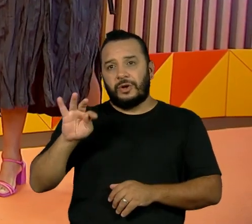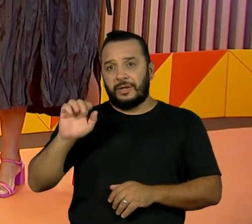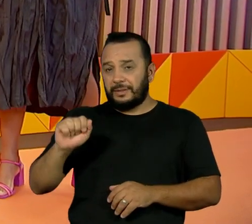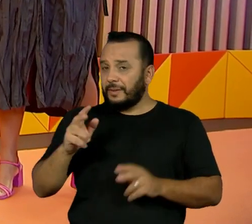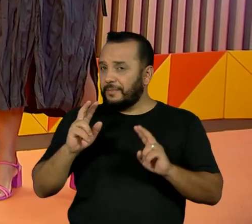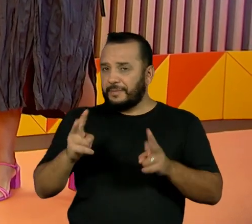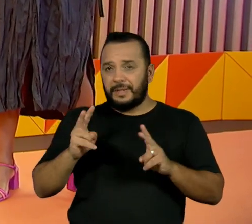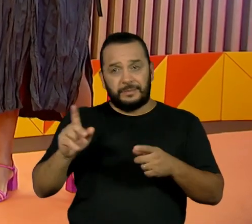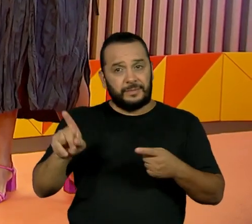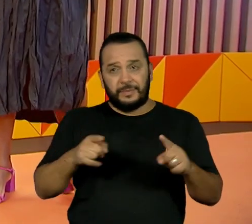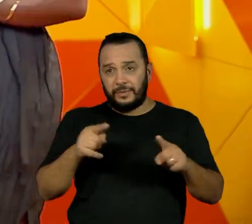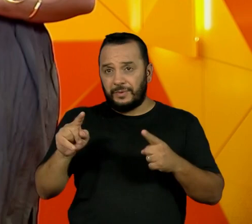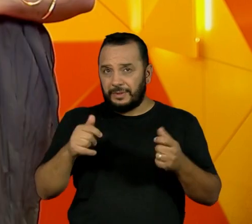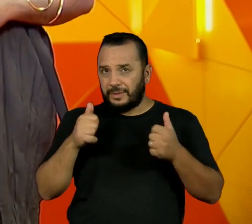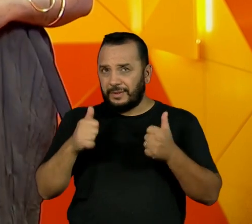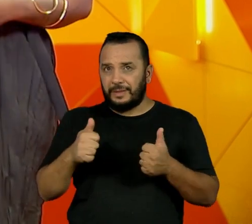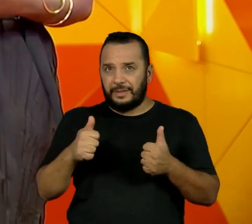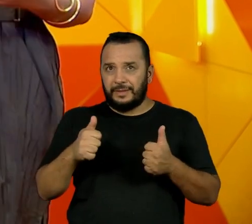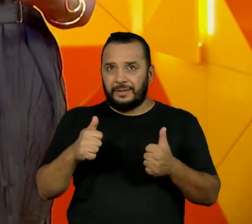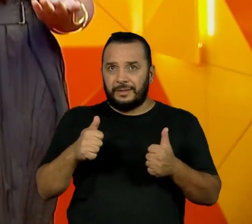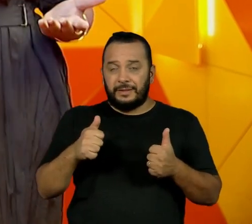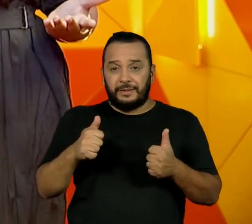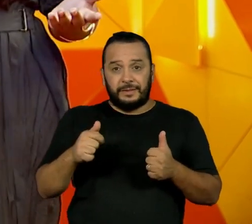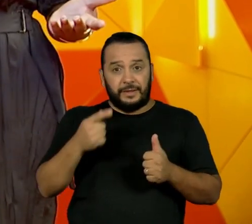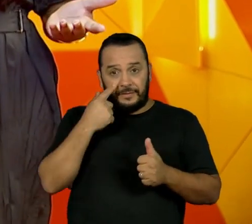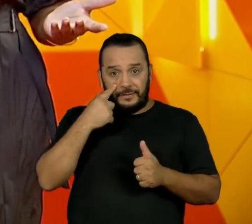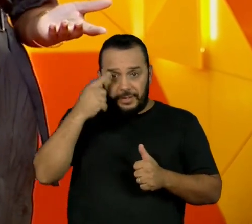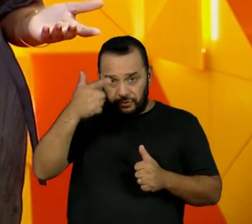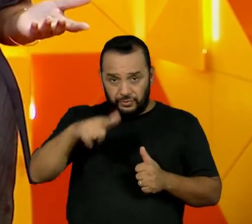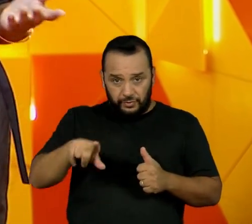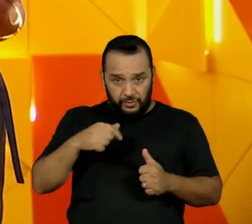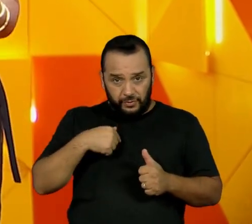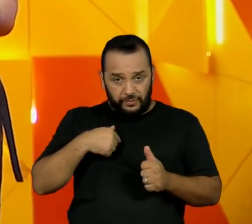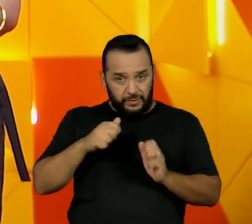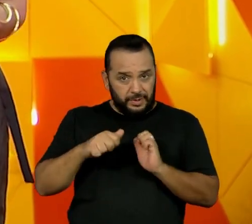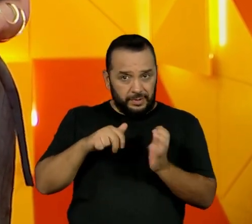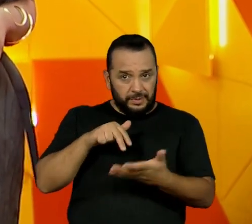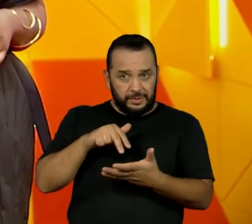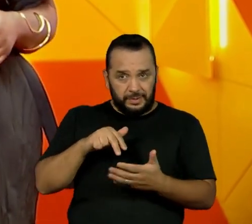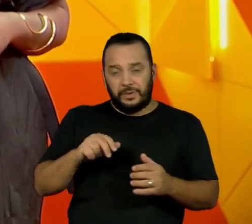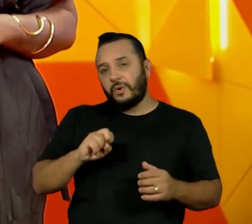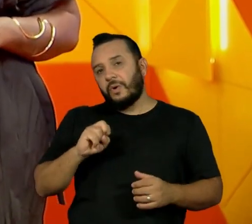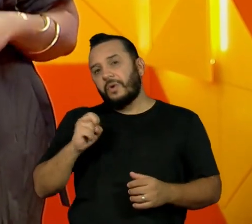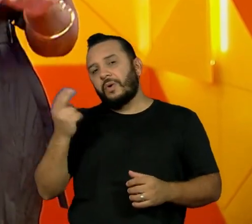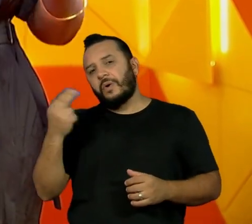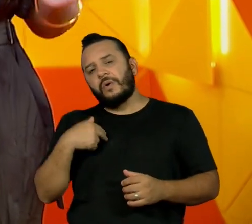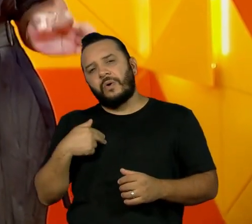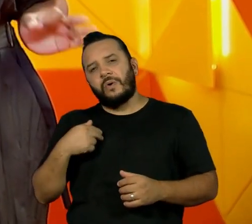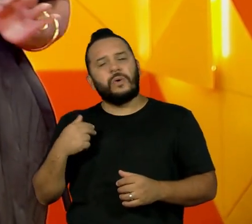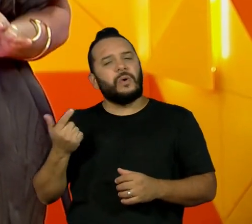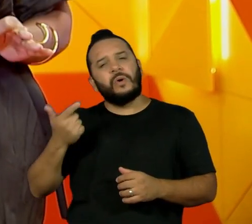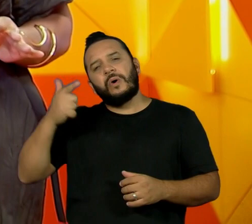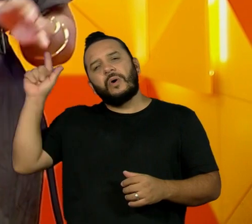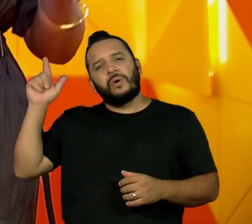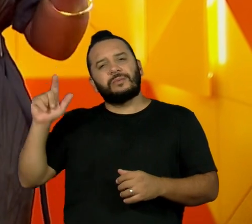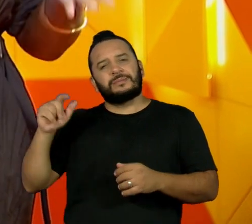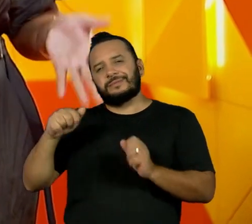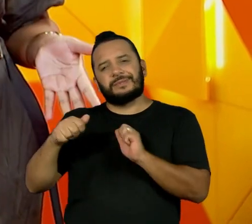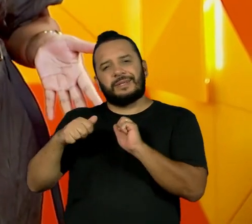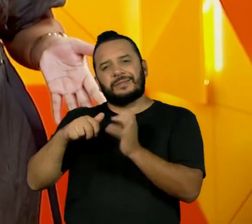mesma trilha sonora. Para rever o conteúdo de hoje ou qualquer outra edição do Estação Livre, você já